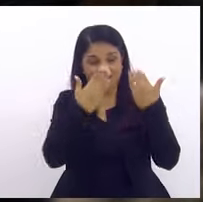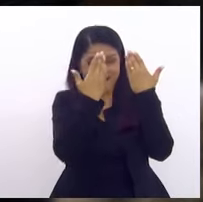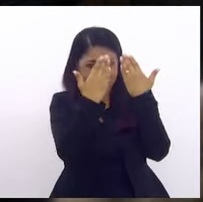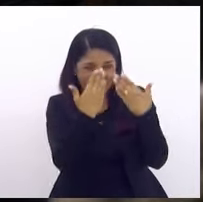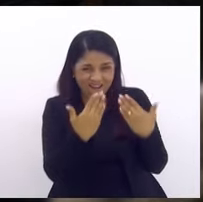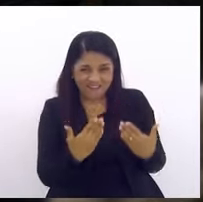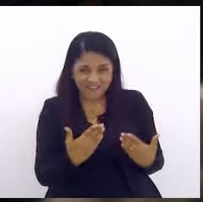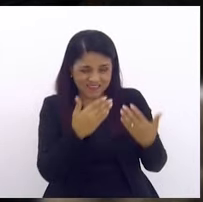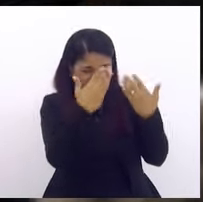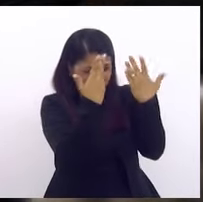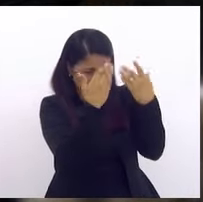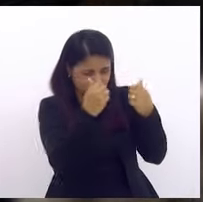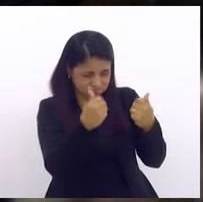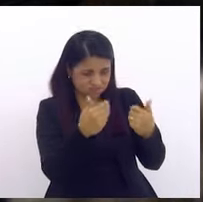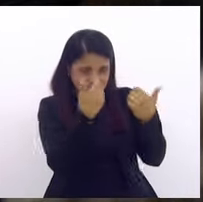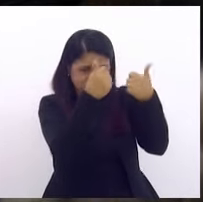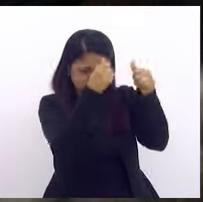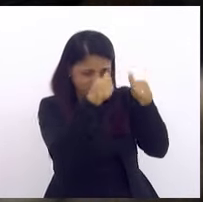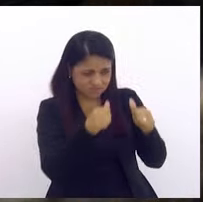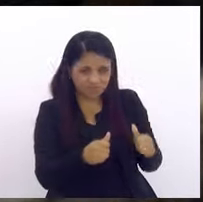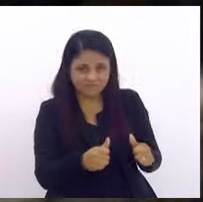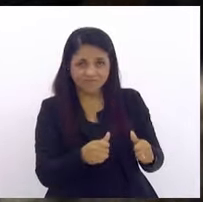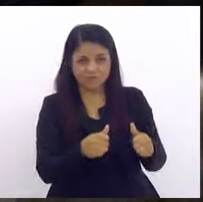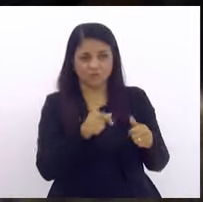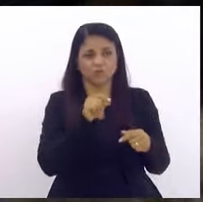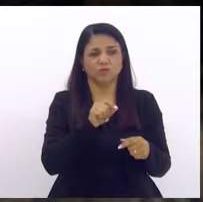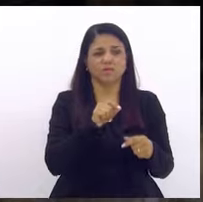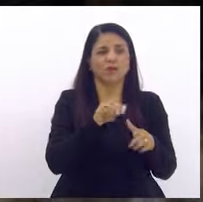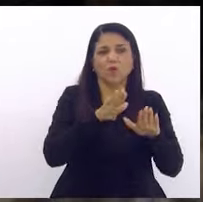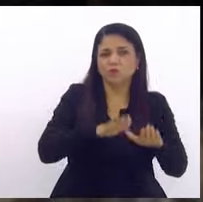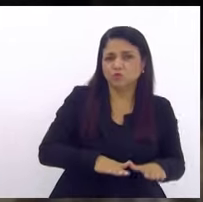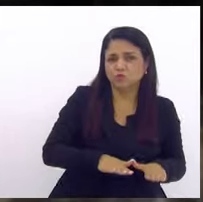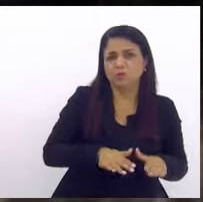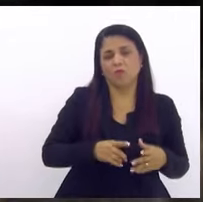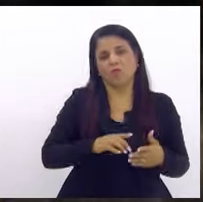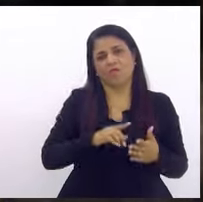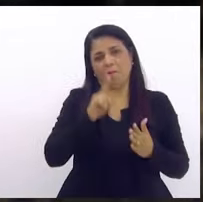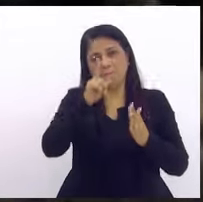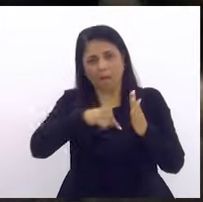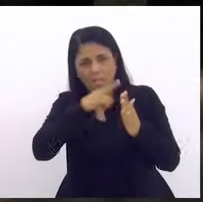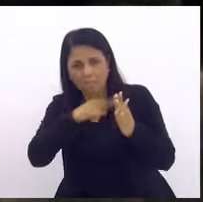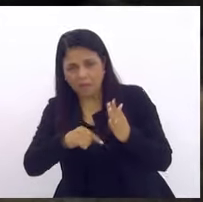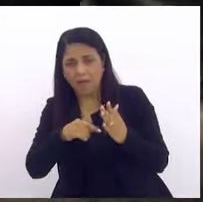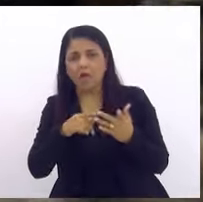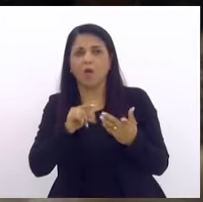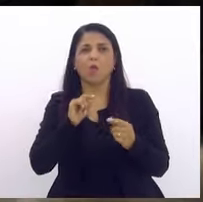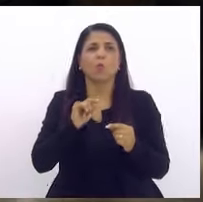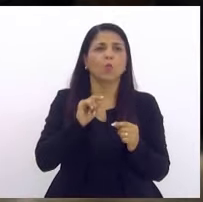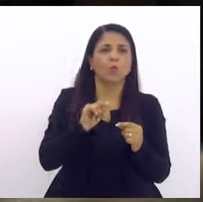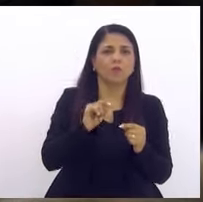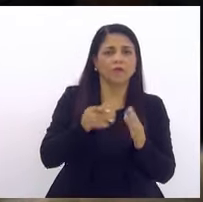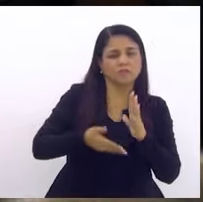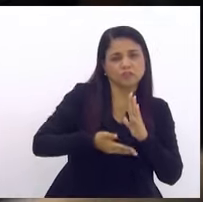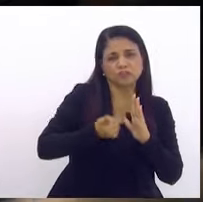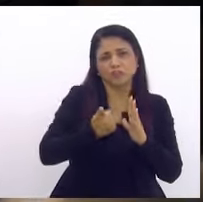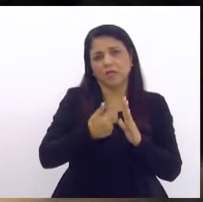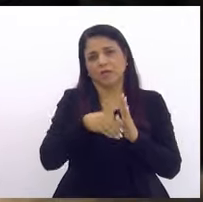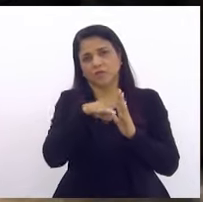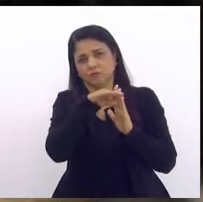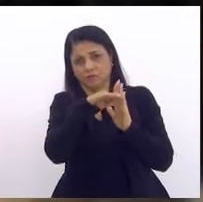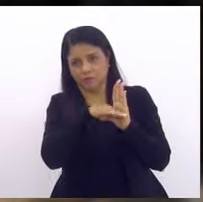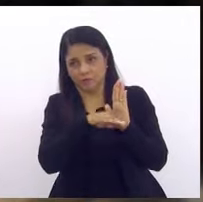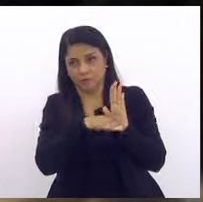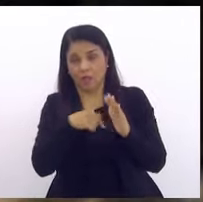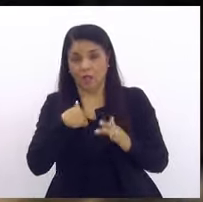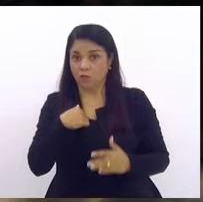analisá-los para dizer o que vai manter, o que vai derrubar, o que tem possibilidade de retirada de pauta. Eu estou